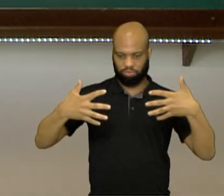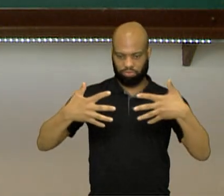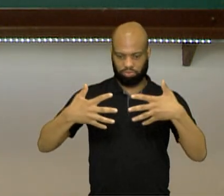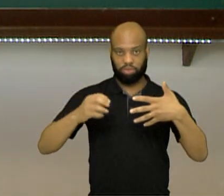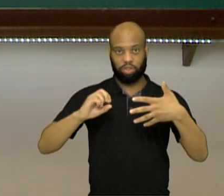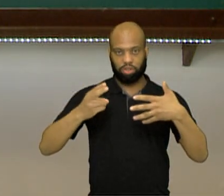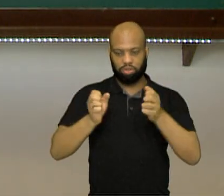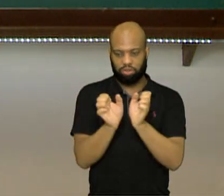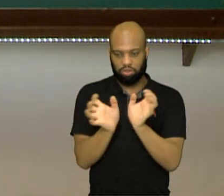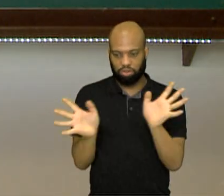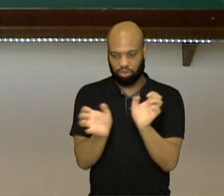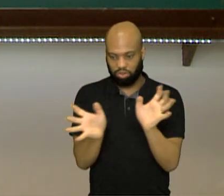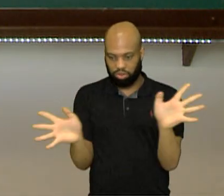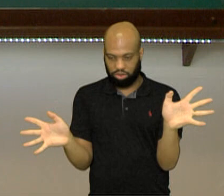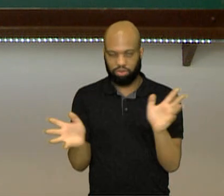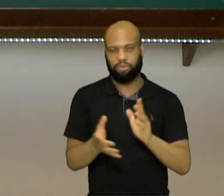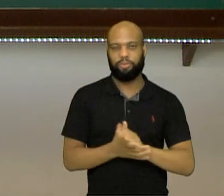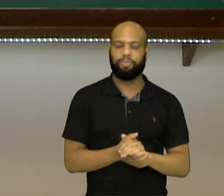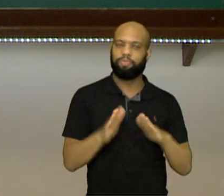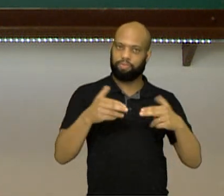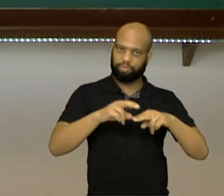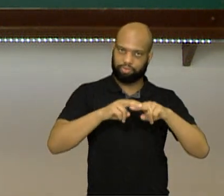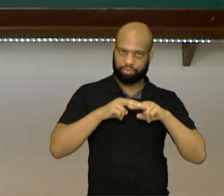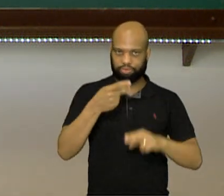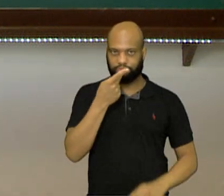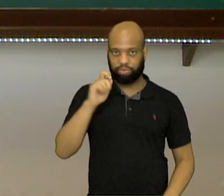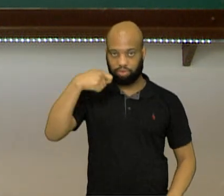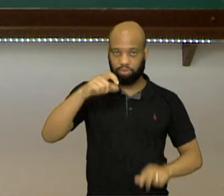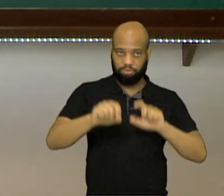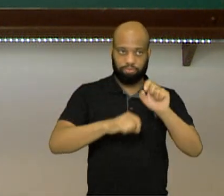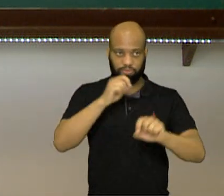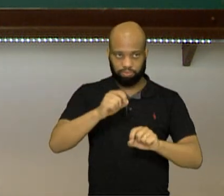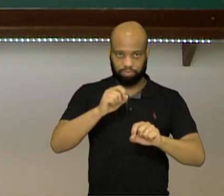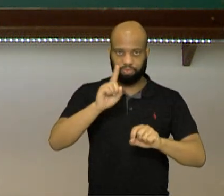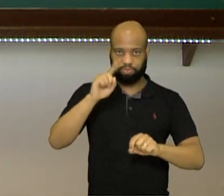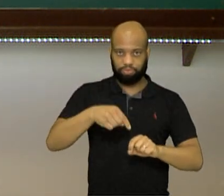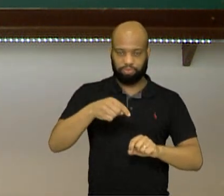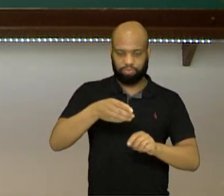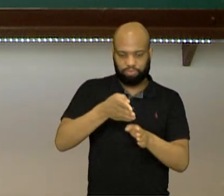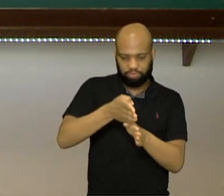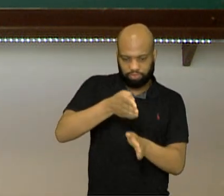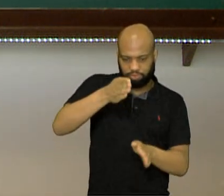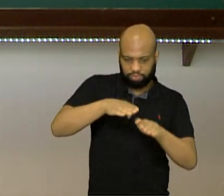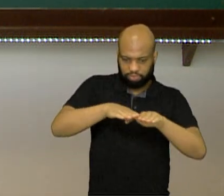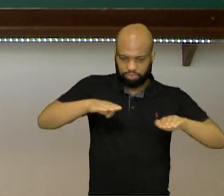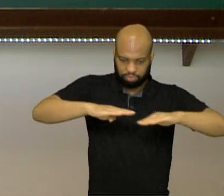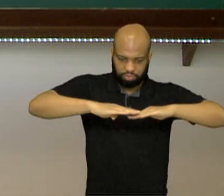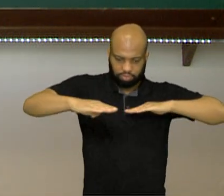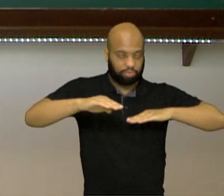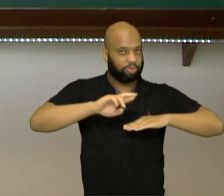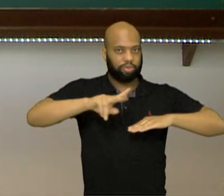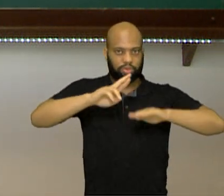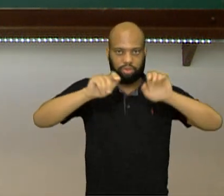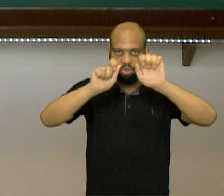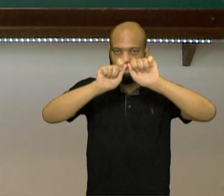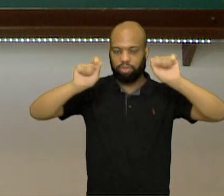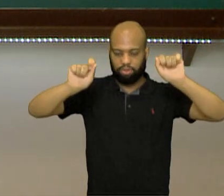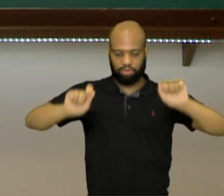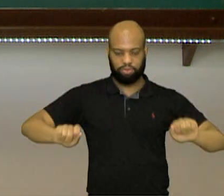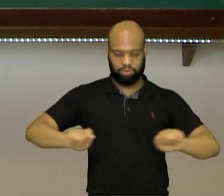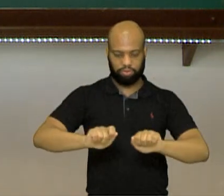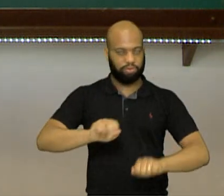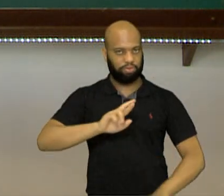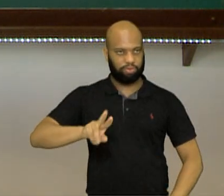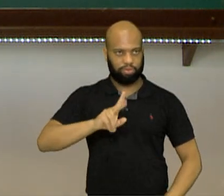espaço tridimensional. Então, por isso nós falamos em superfície, não em áreas, ou não em contornos, né?